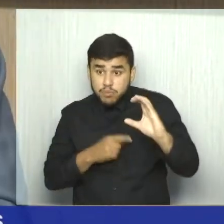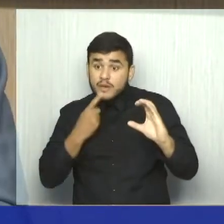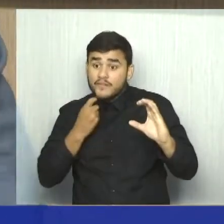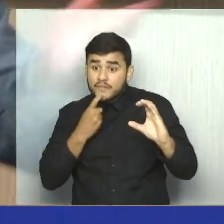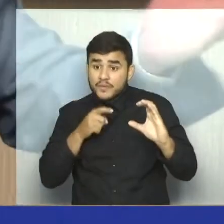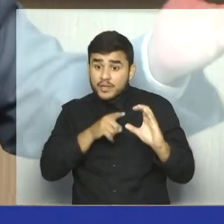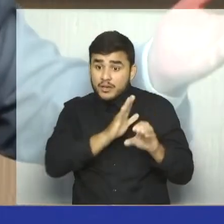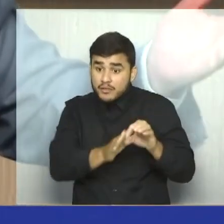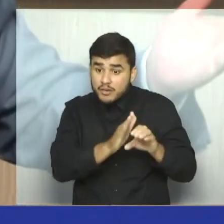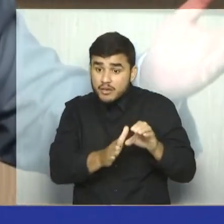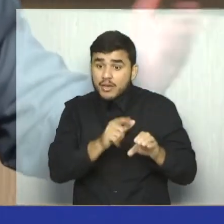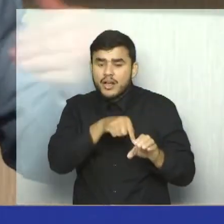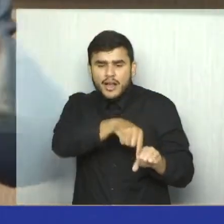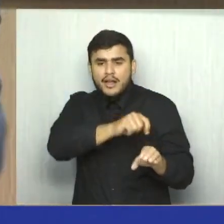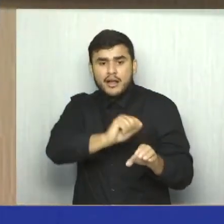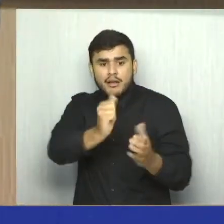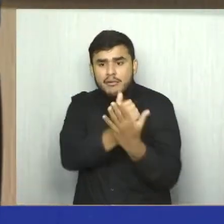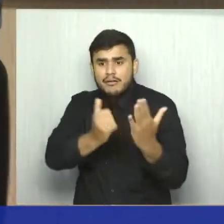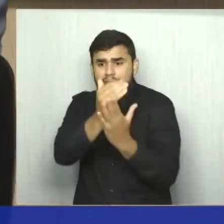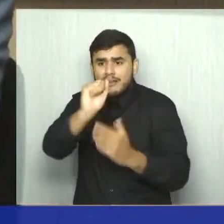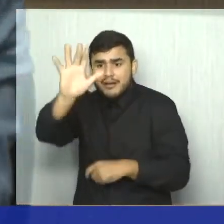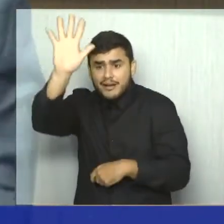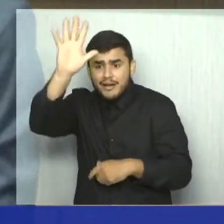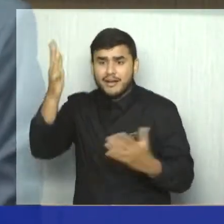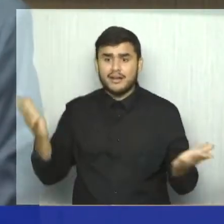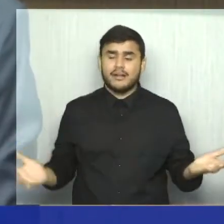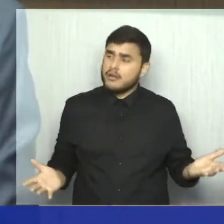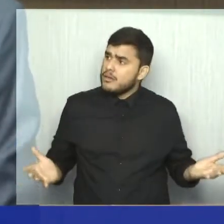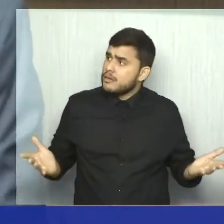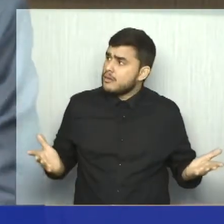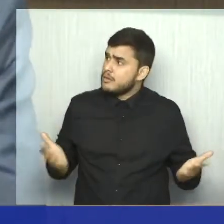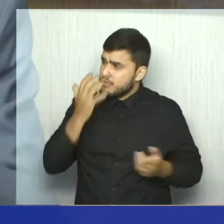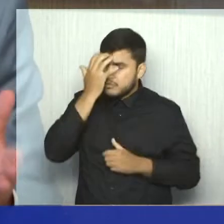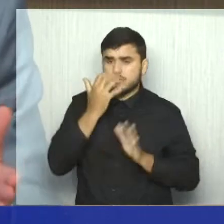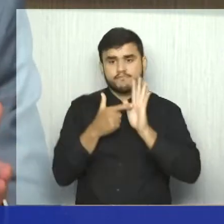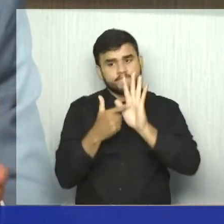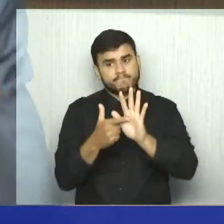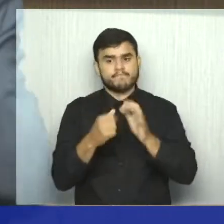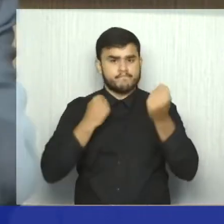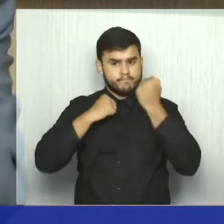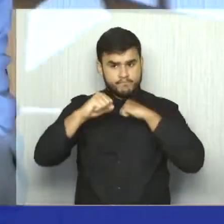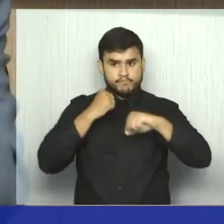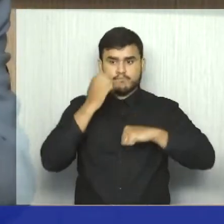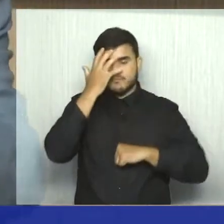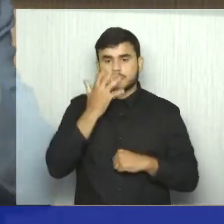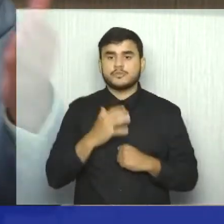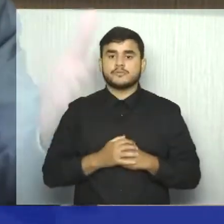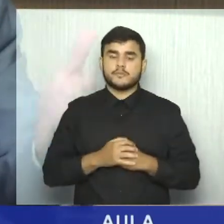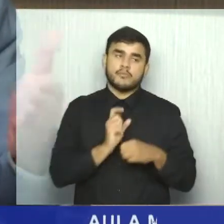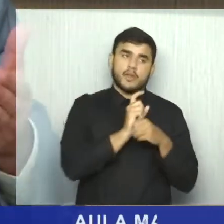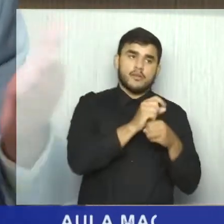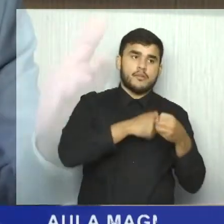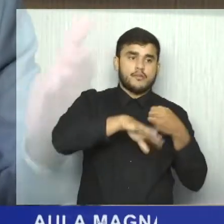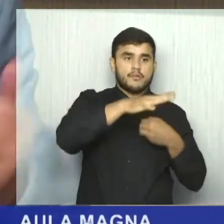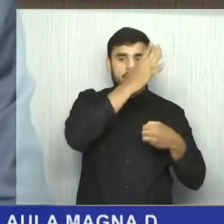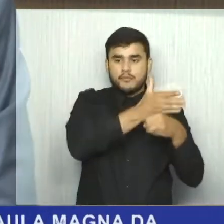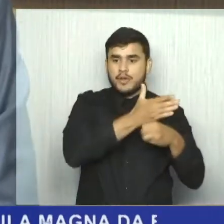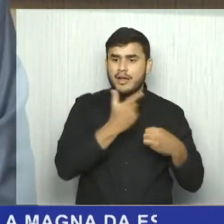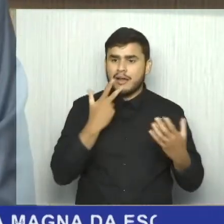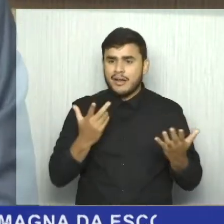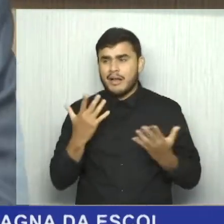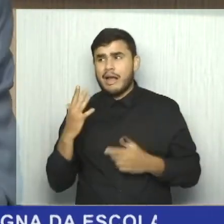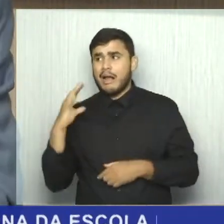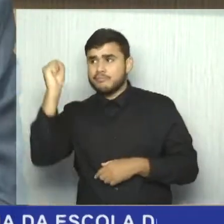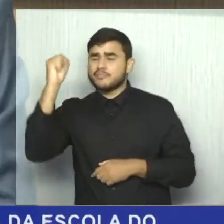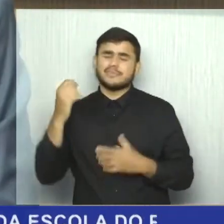caro. Percebe? Isso tudo está na cara da freguesia, e o debate é fascismo, comunismo. Tenha santa